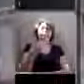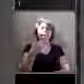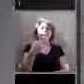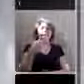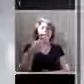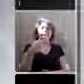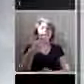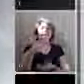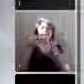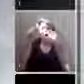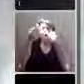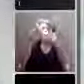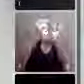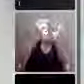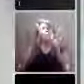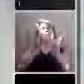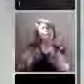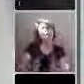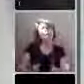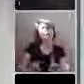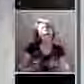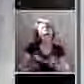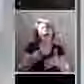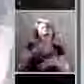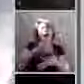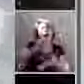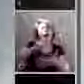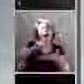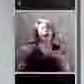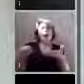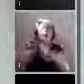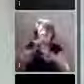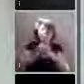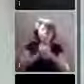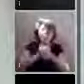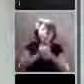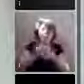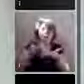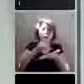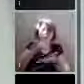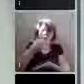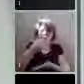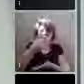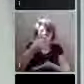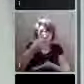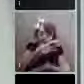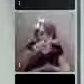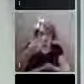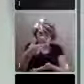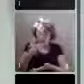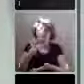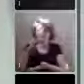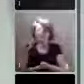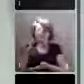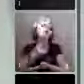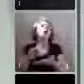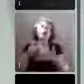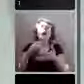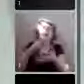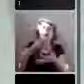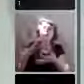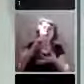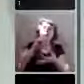você vem falando ali, enquanto a lexicologia se... Você está comigo, 32? Sim. Enquanto a lexicologia se ocupa do estudo e da análise